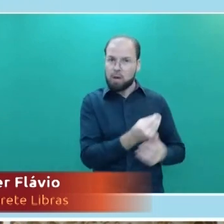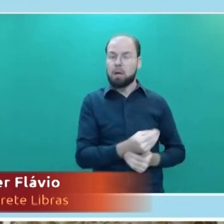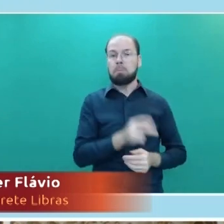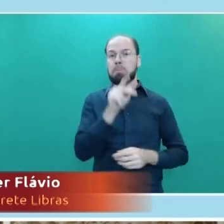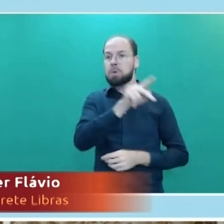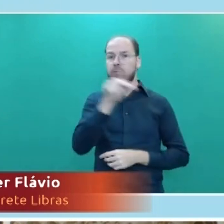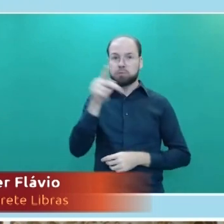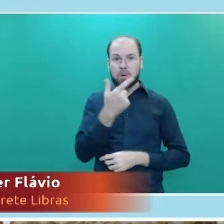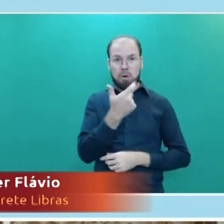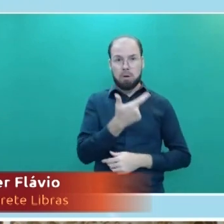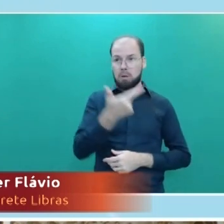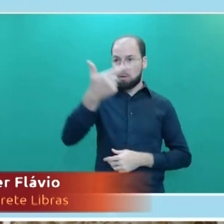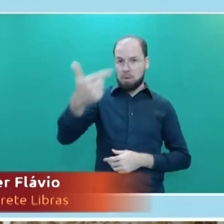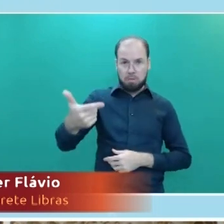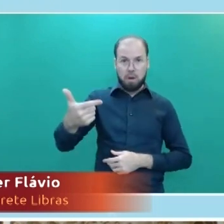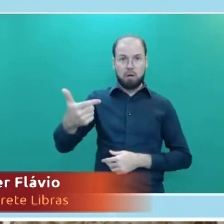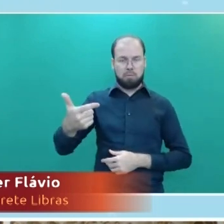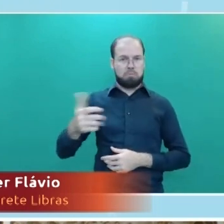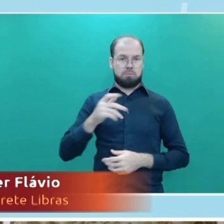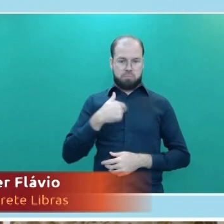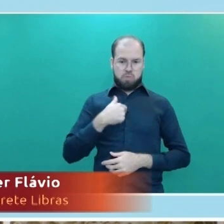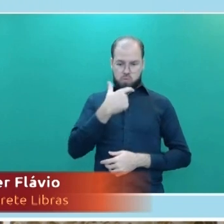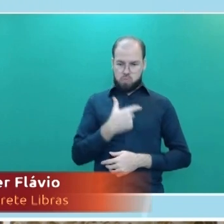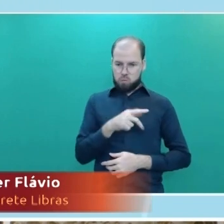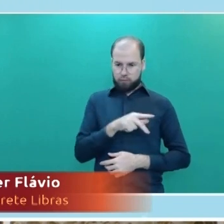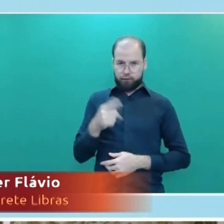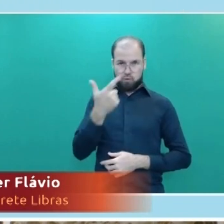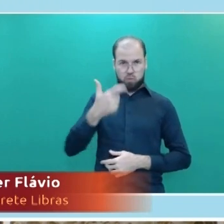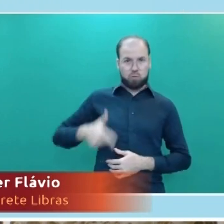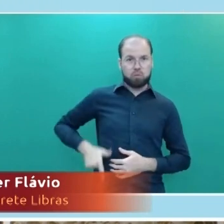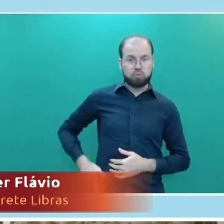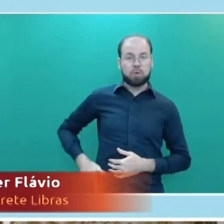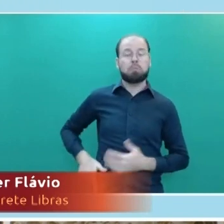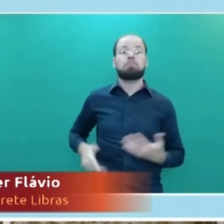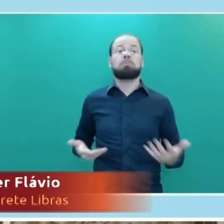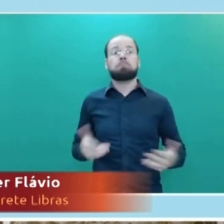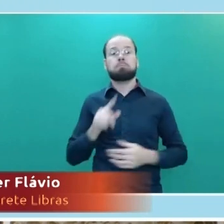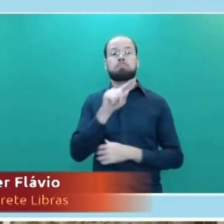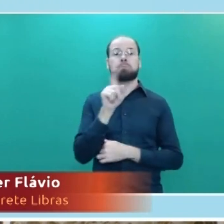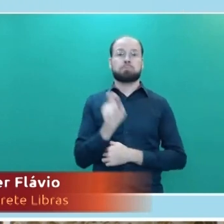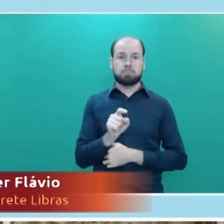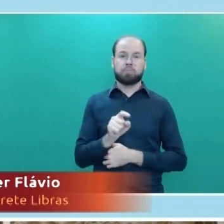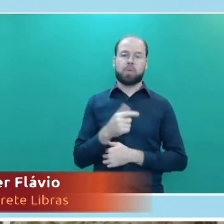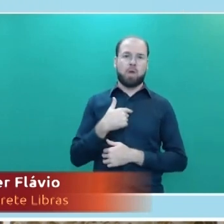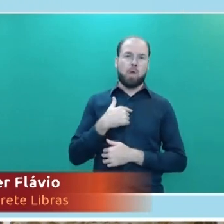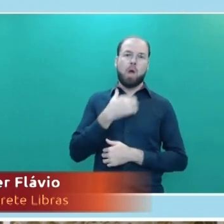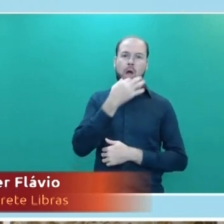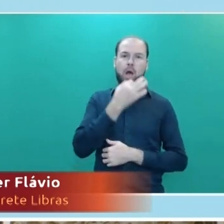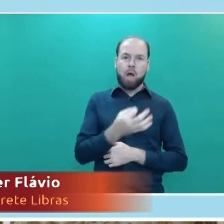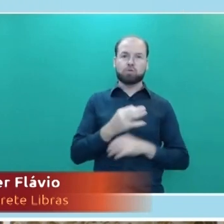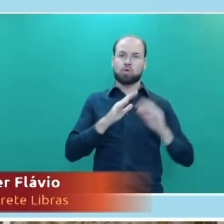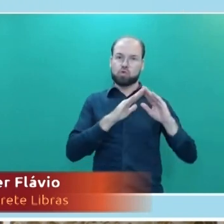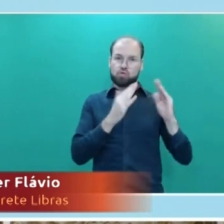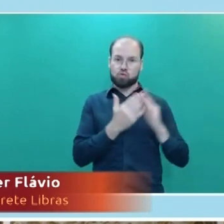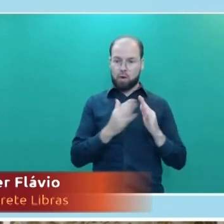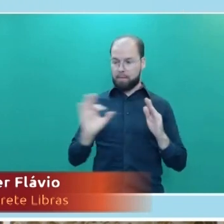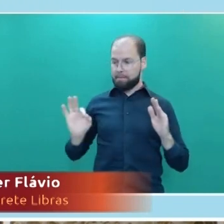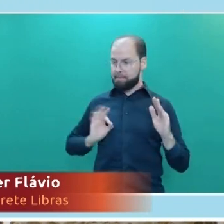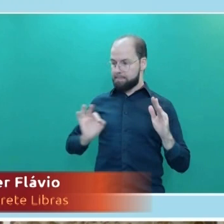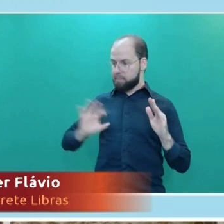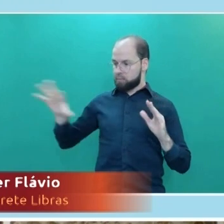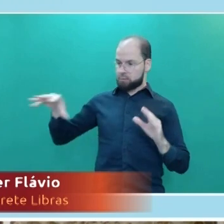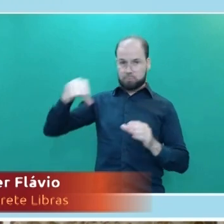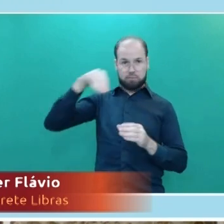Será? A questão da militarização nas escolas não acho que resolve o problema, né? Os Estados Unidos está aí